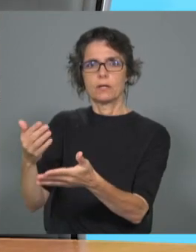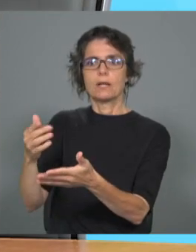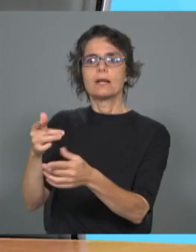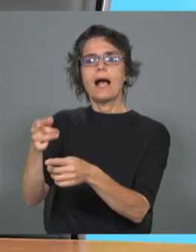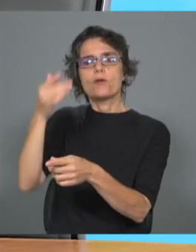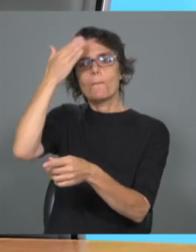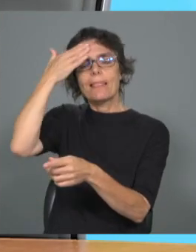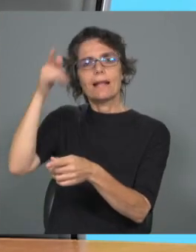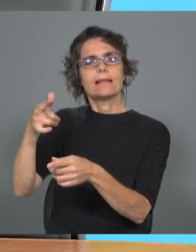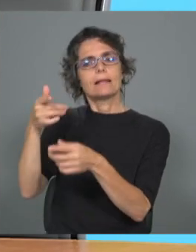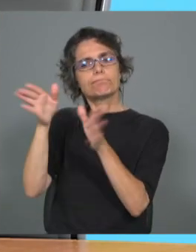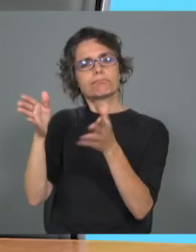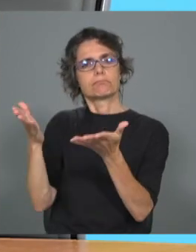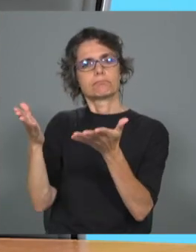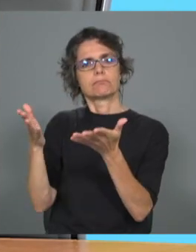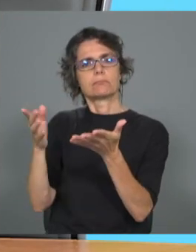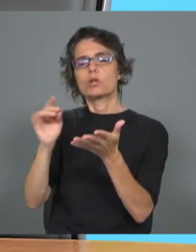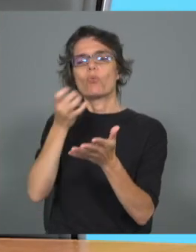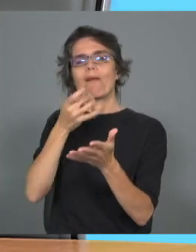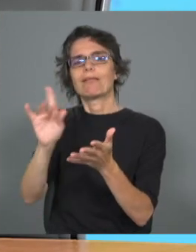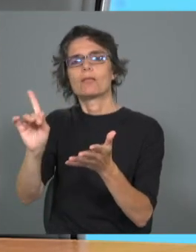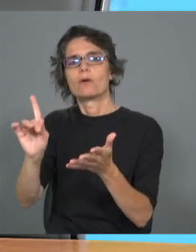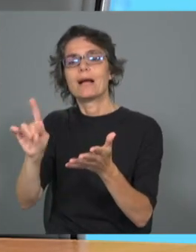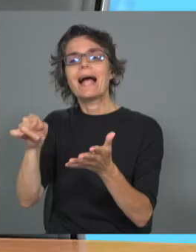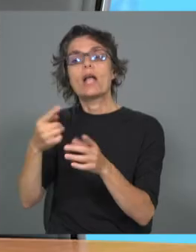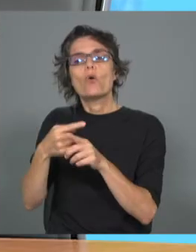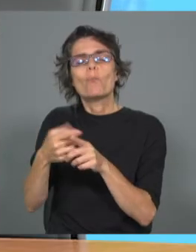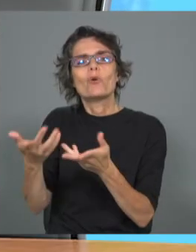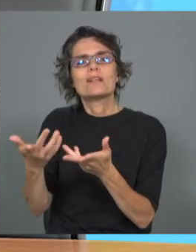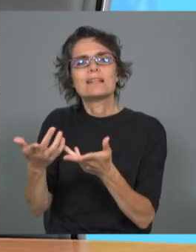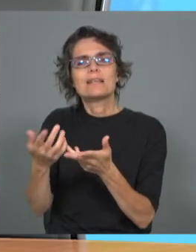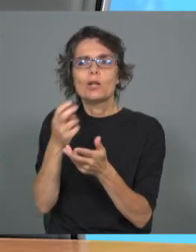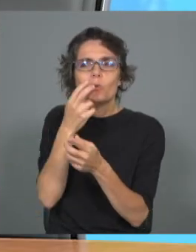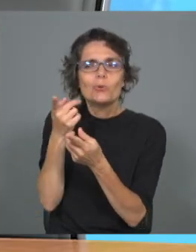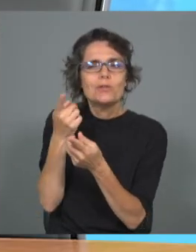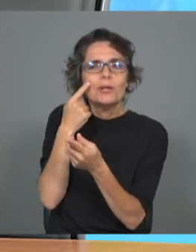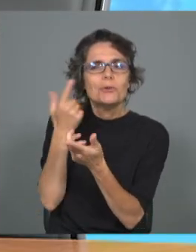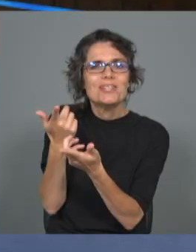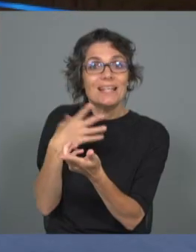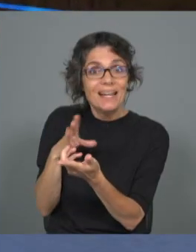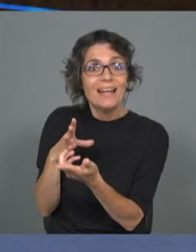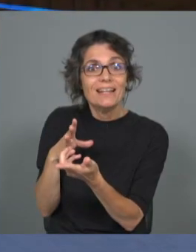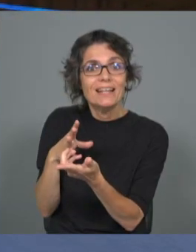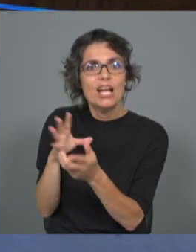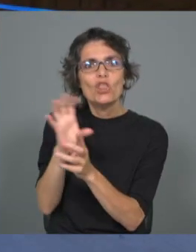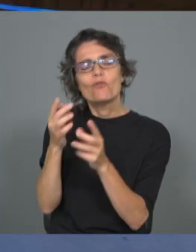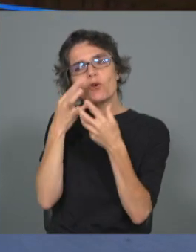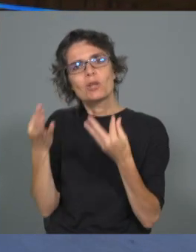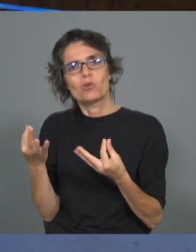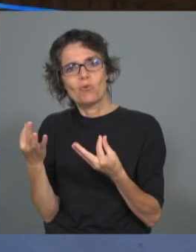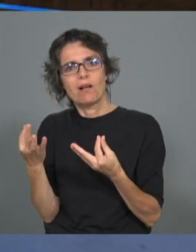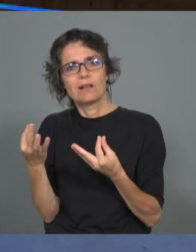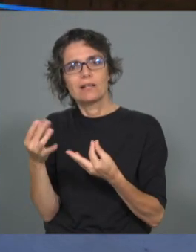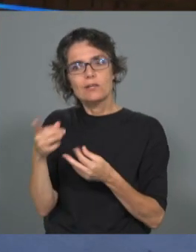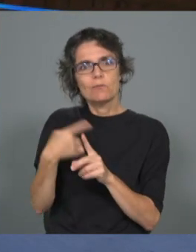abertura. Mais do que tolerância, há uma abertura. Há uma curiosidade. Torna-se natural esta novidade. Mas também